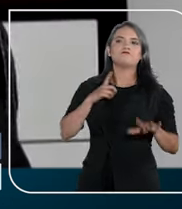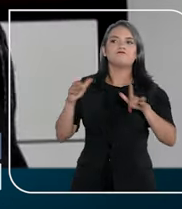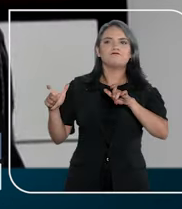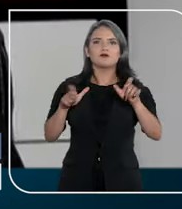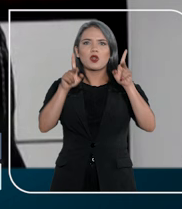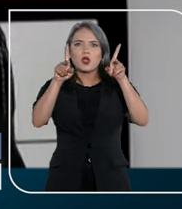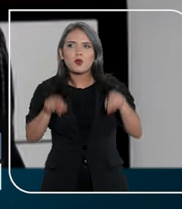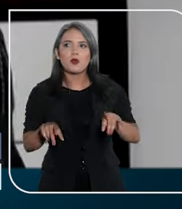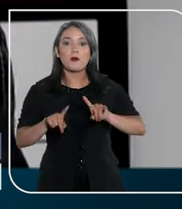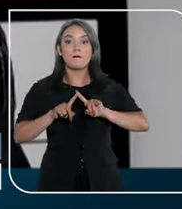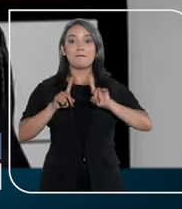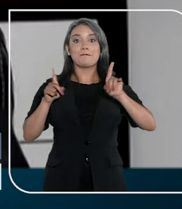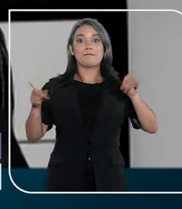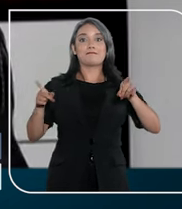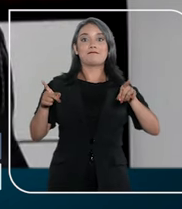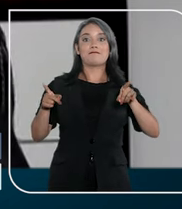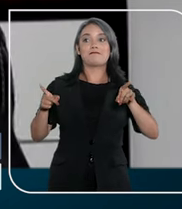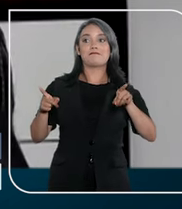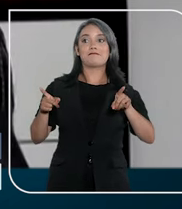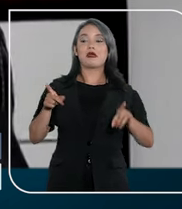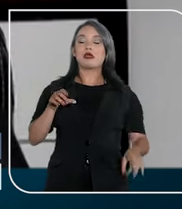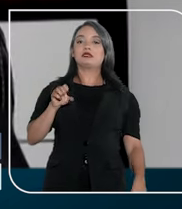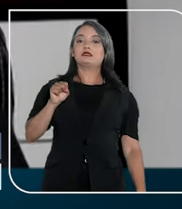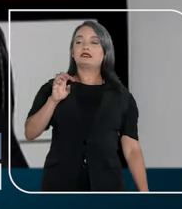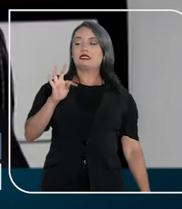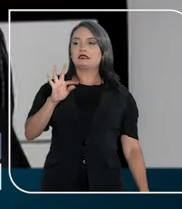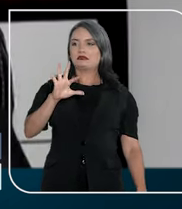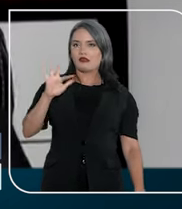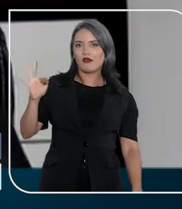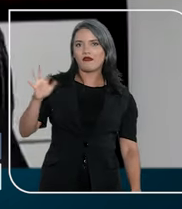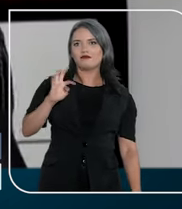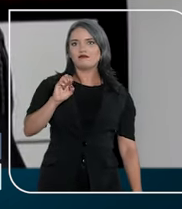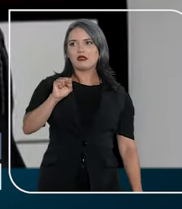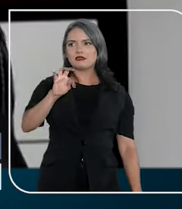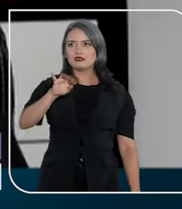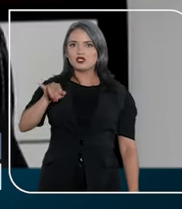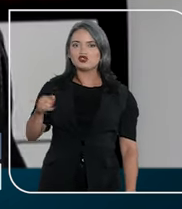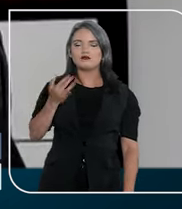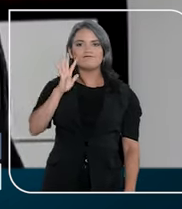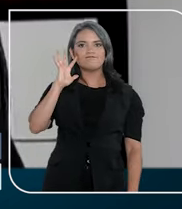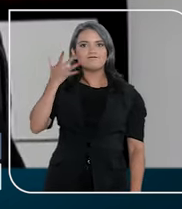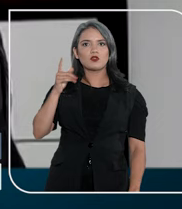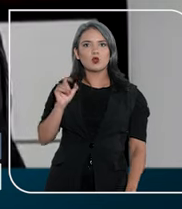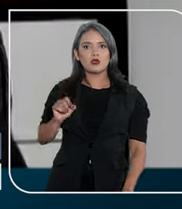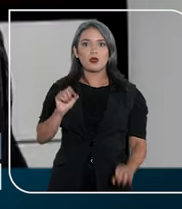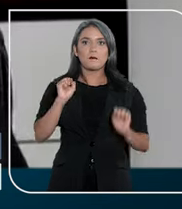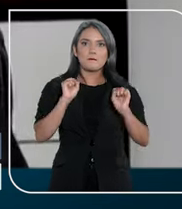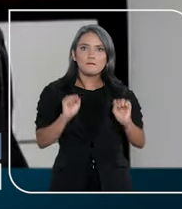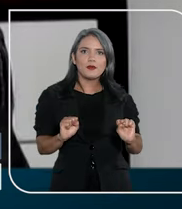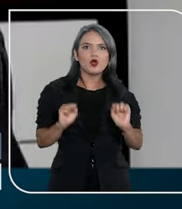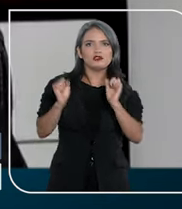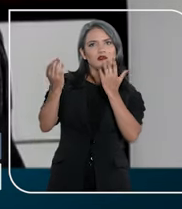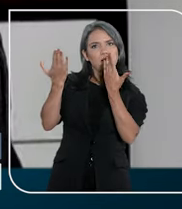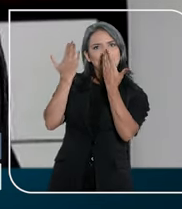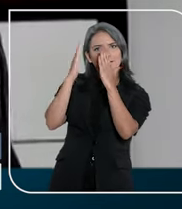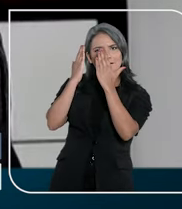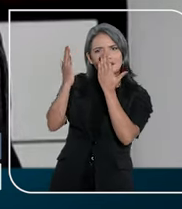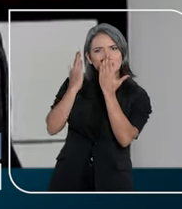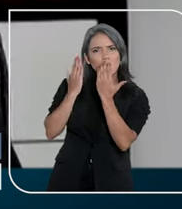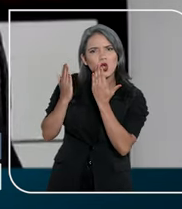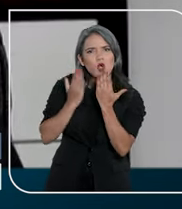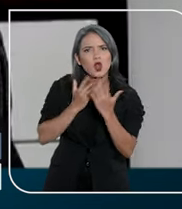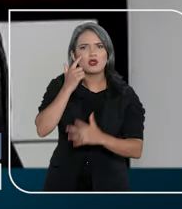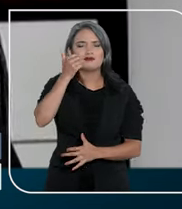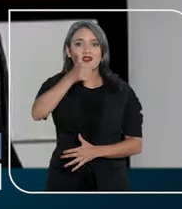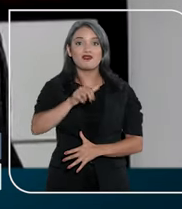essa é uma súmula vinculante, ele disse o seguinte, olha, administração, só é válido o exame psicológico se houver previsão em lei.